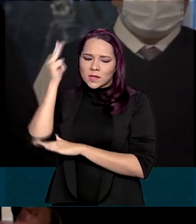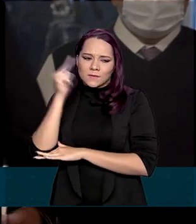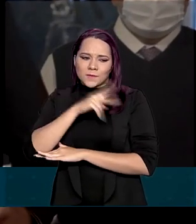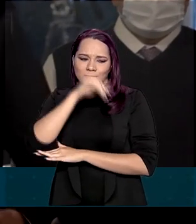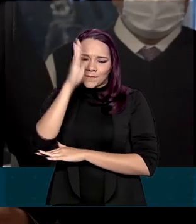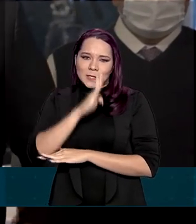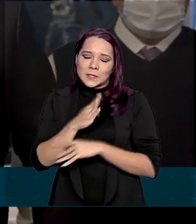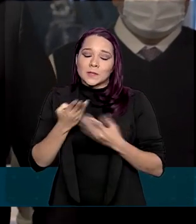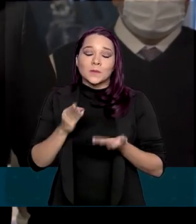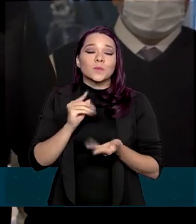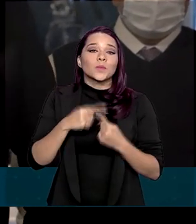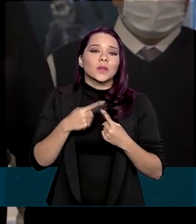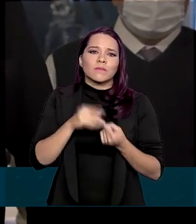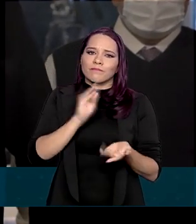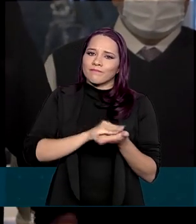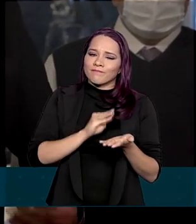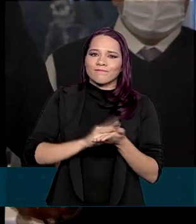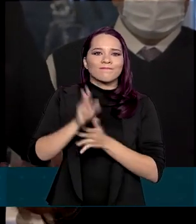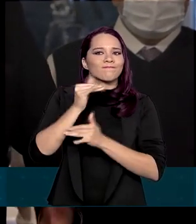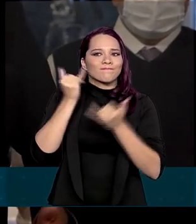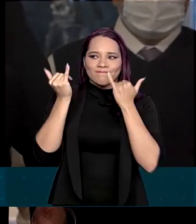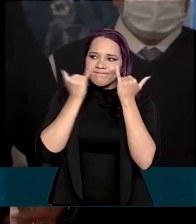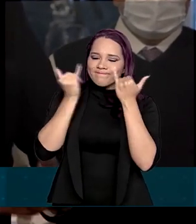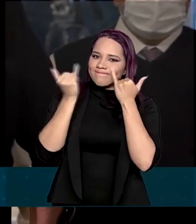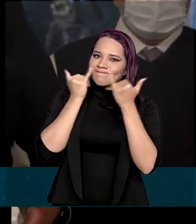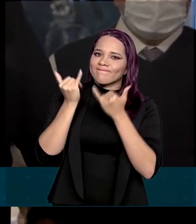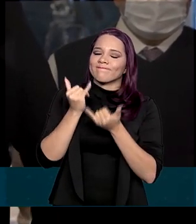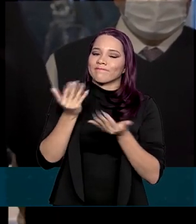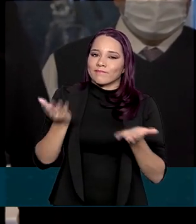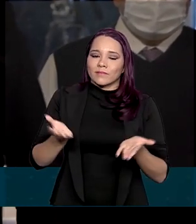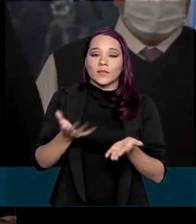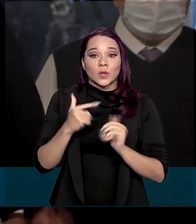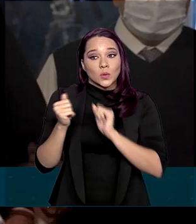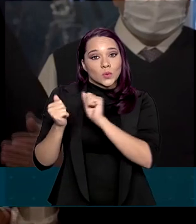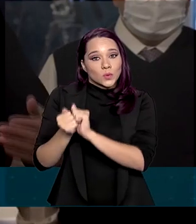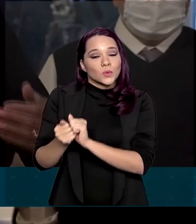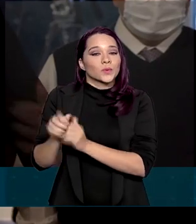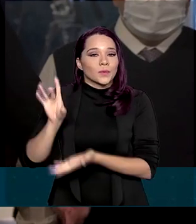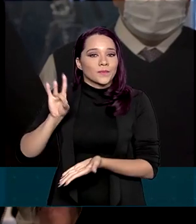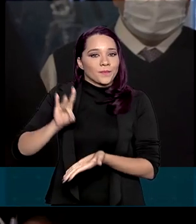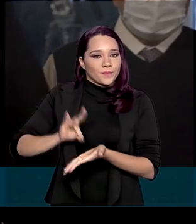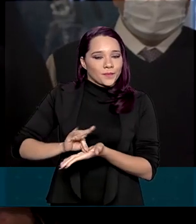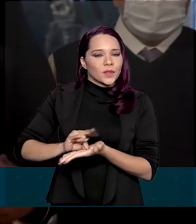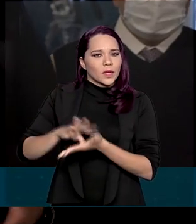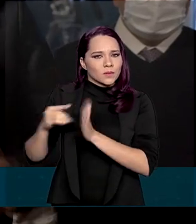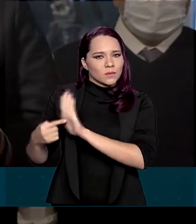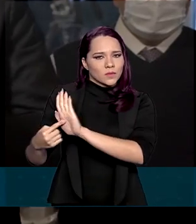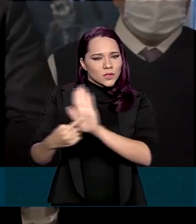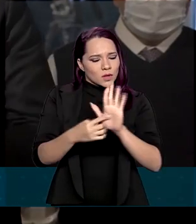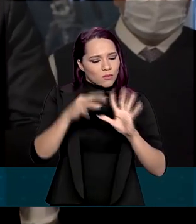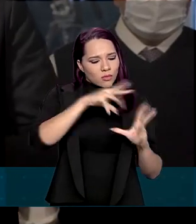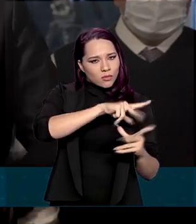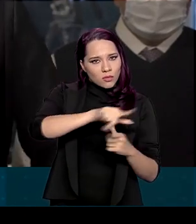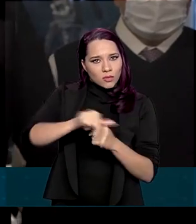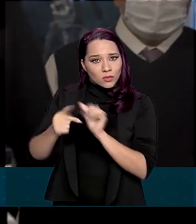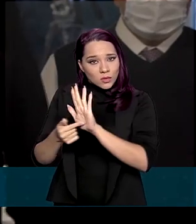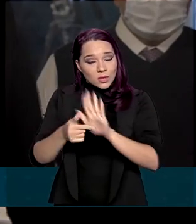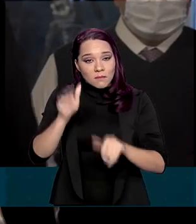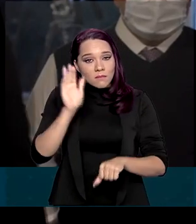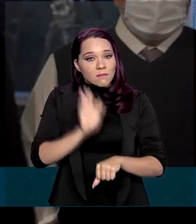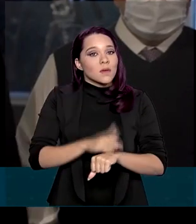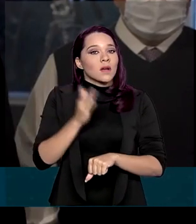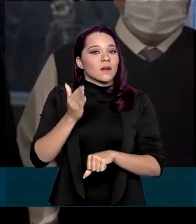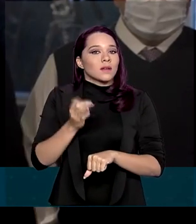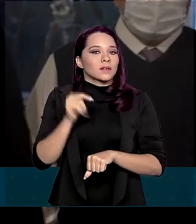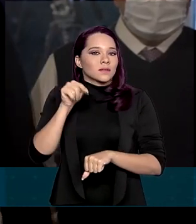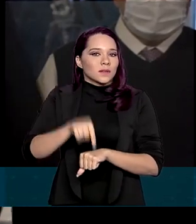por desinformação. E nós, ao lado da verdade, mostraremos ao mundo agora, mais ainda,